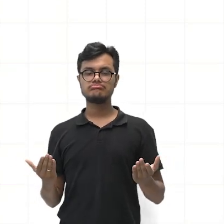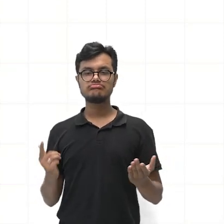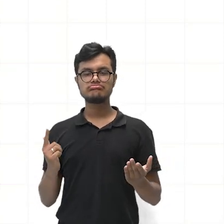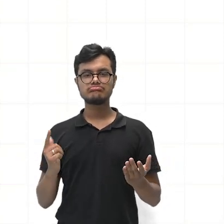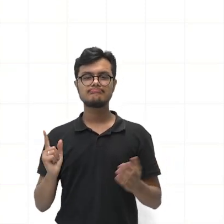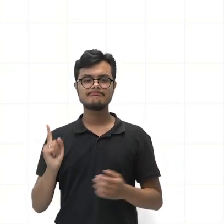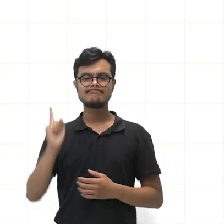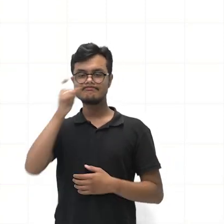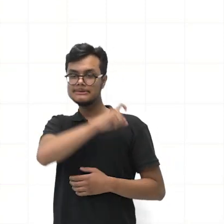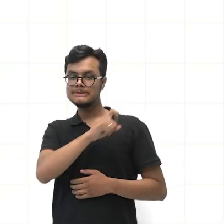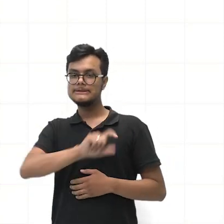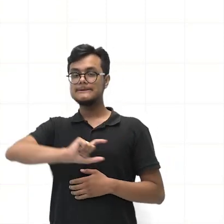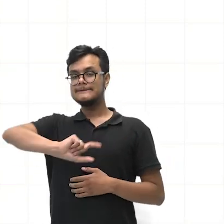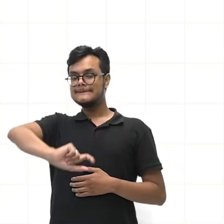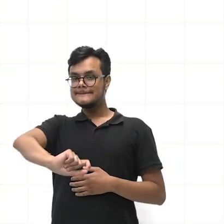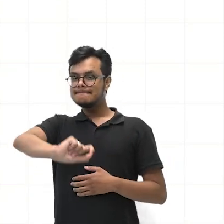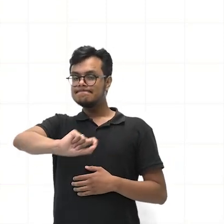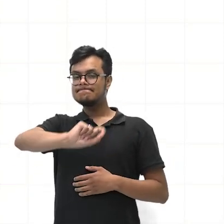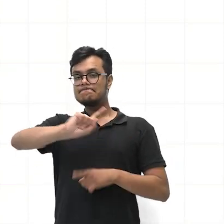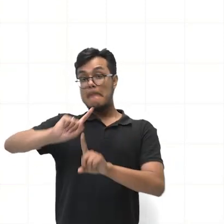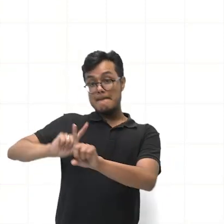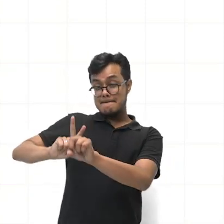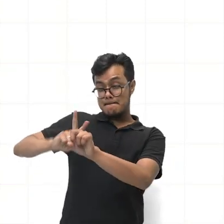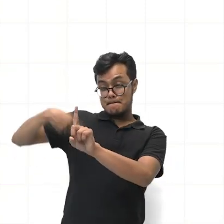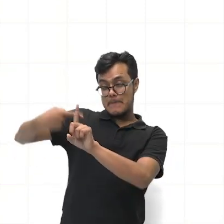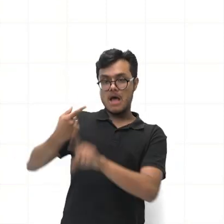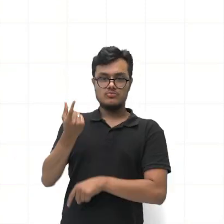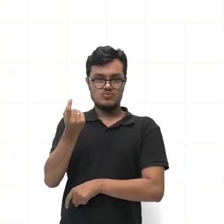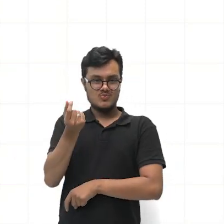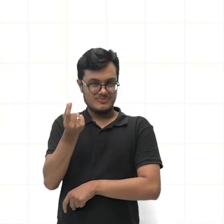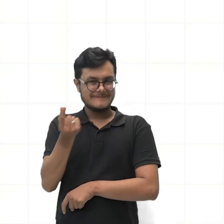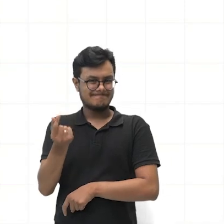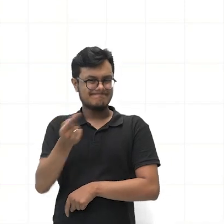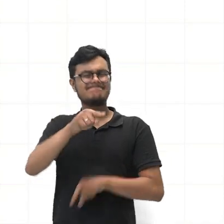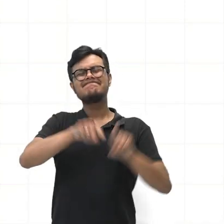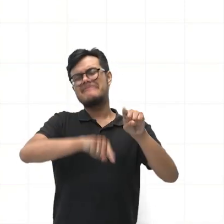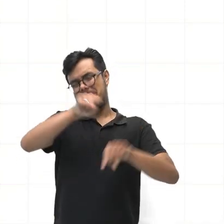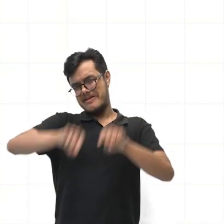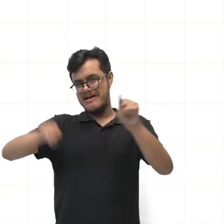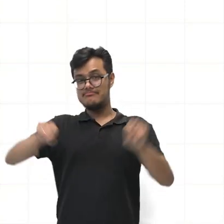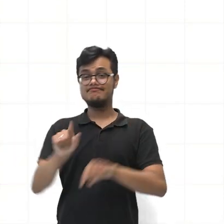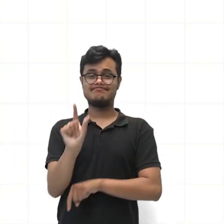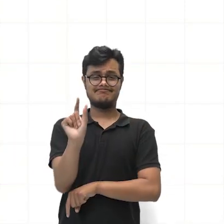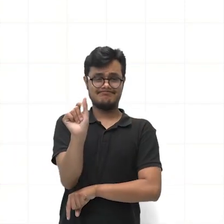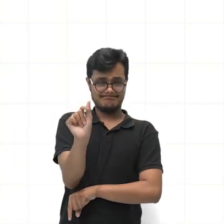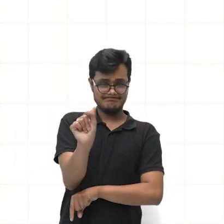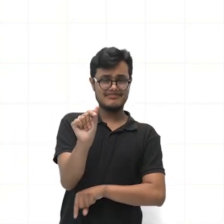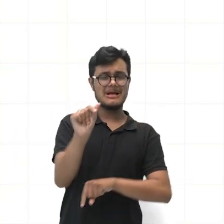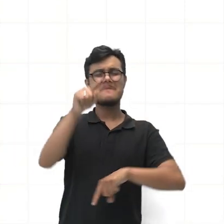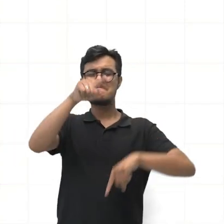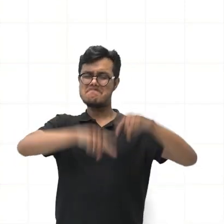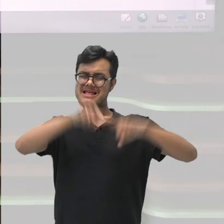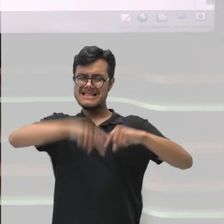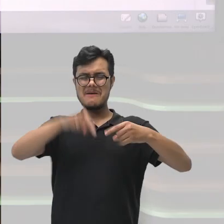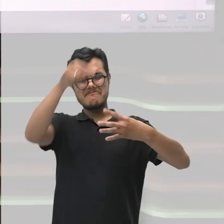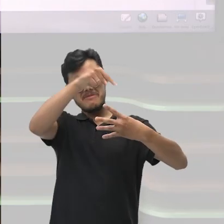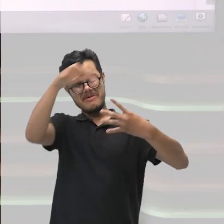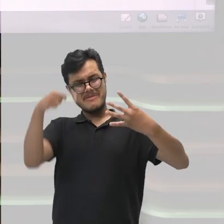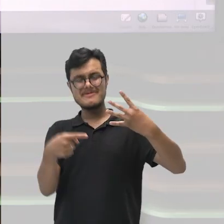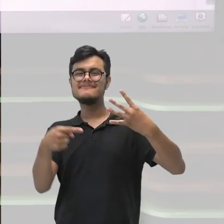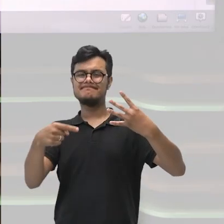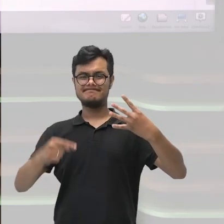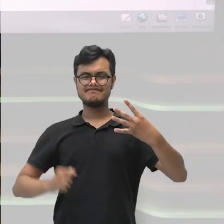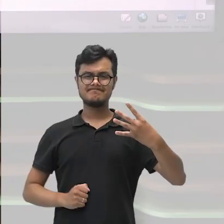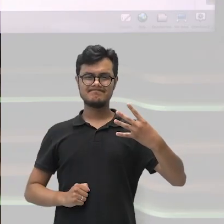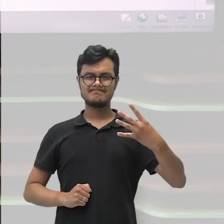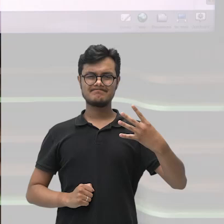é, certo? A variação de preços, né?